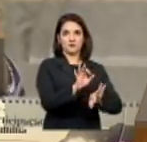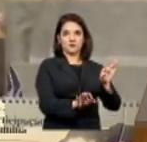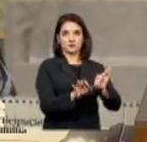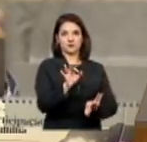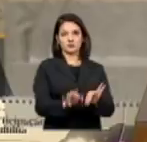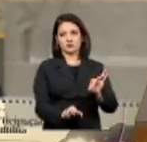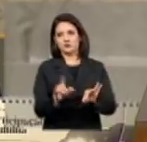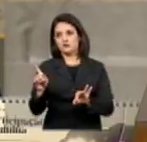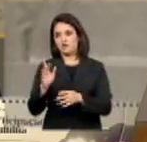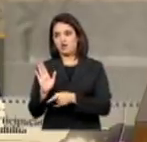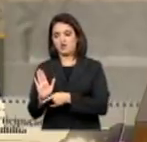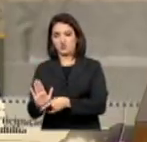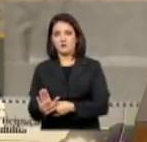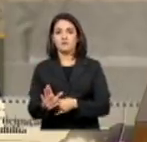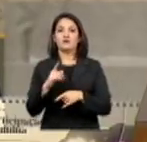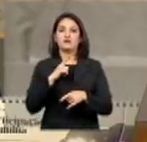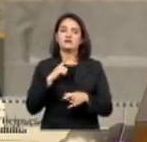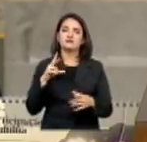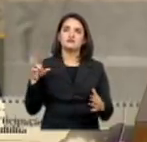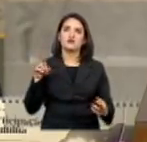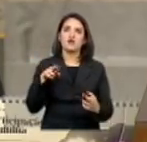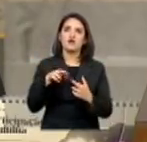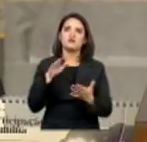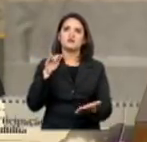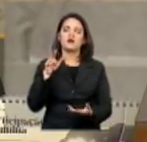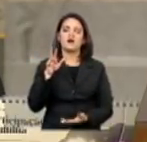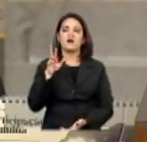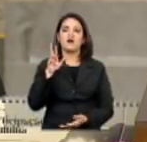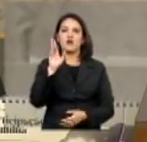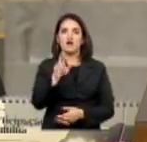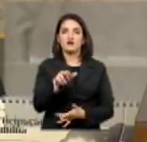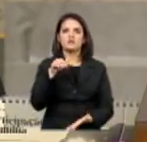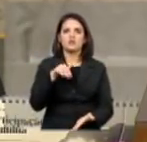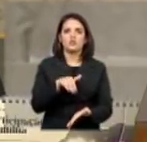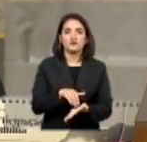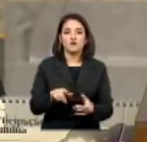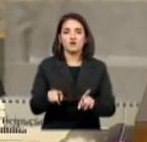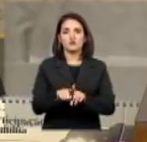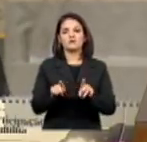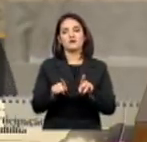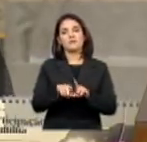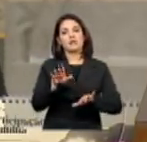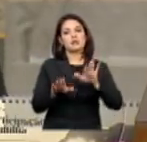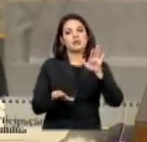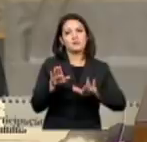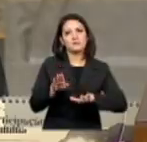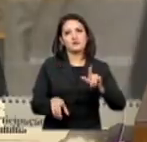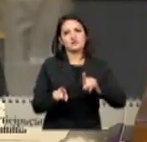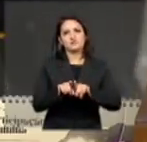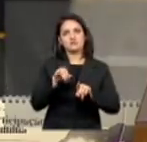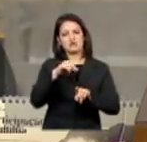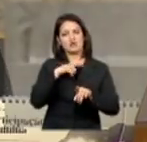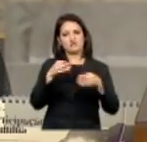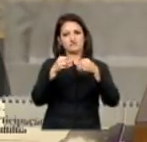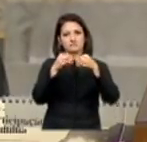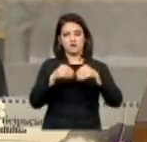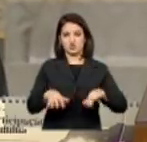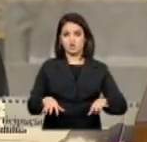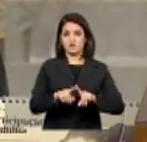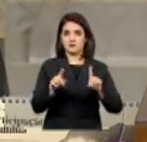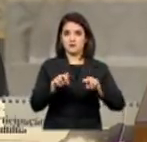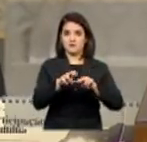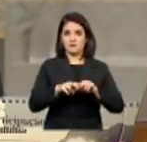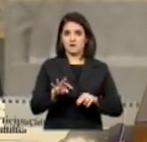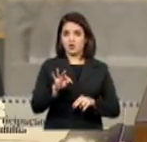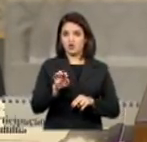é certo que a decretação da nulidade ainda assim depende da demonstração de prejuízo pela teoria da nulidade vigentes